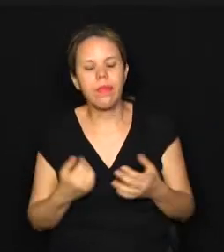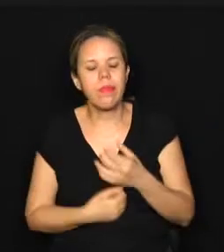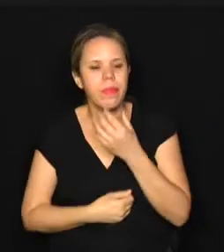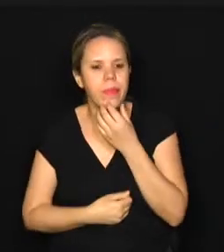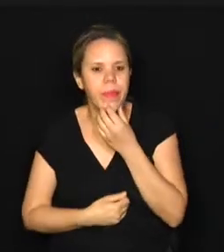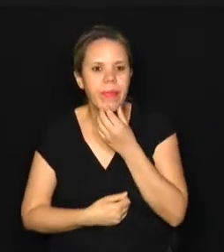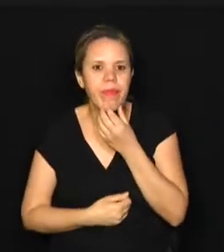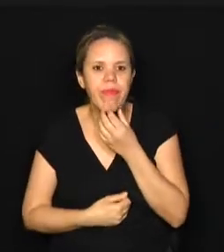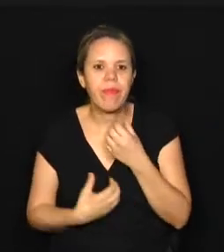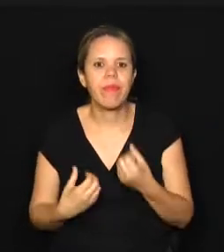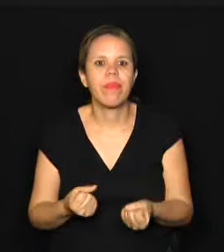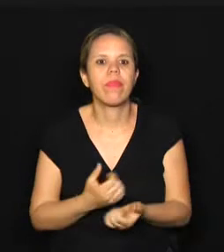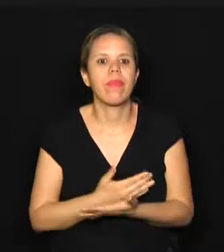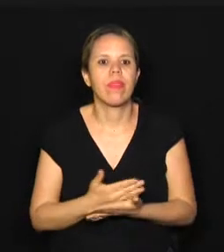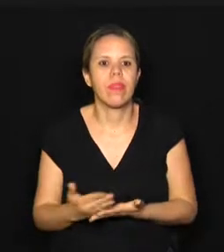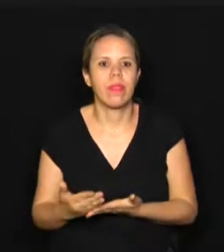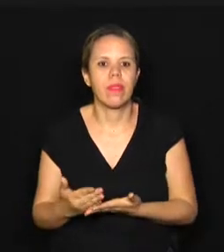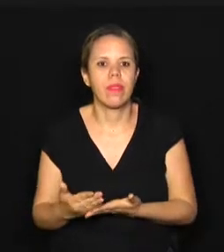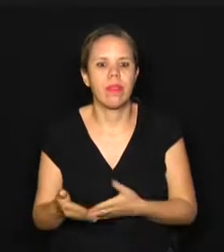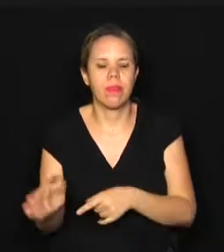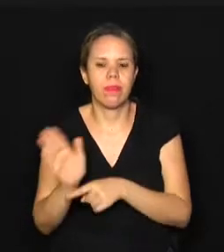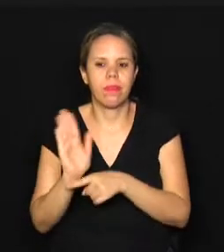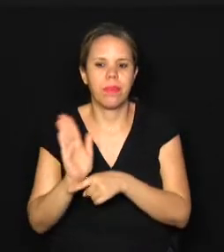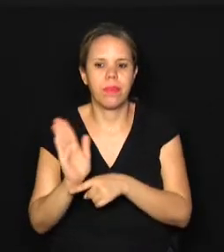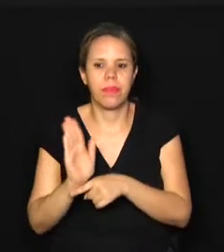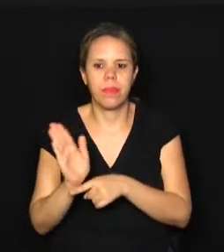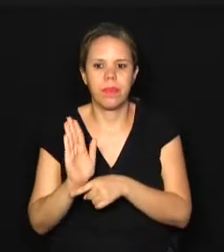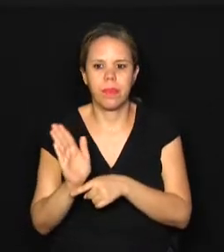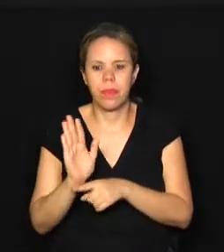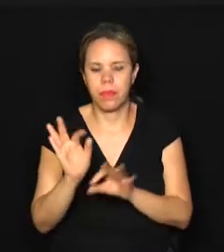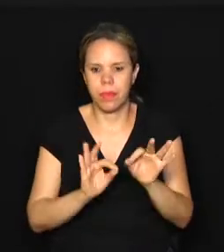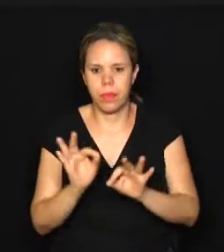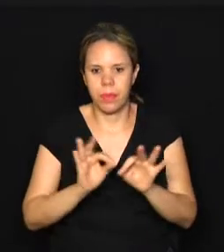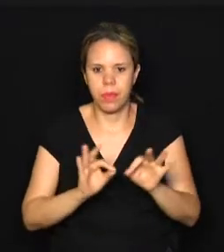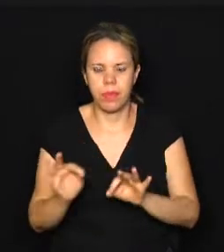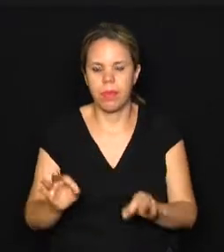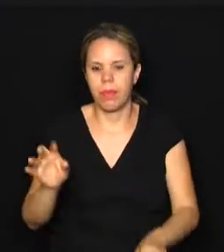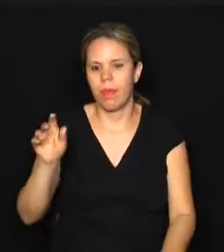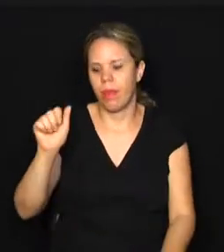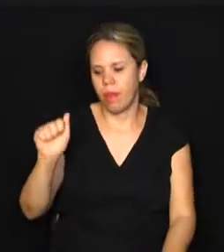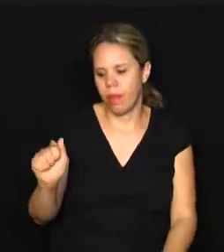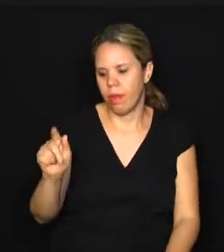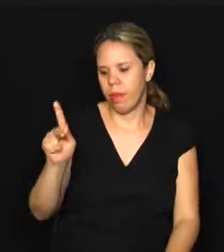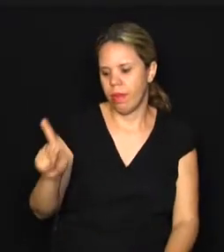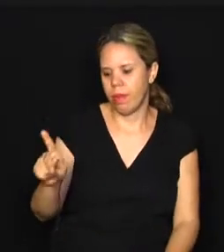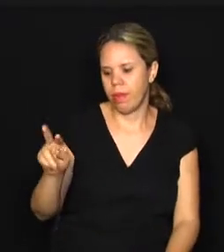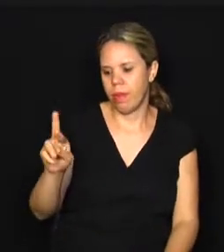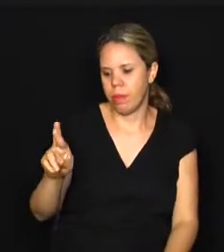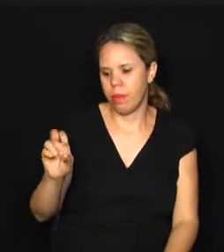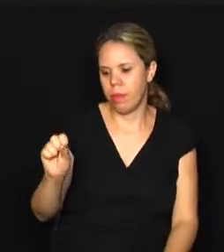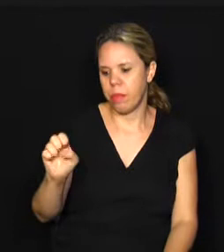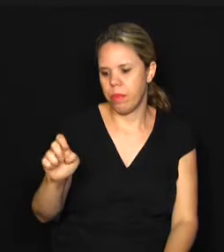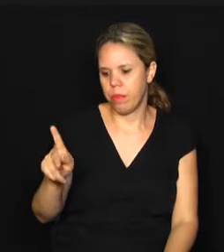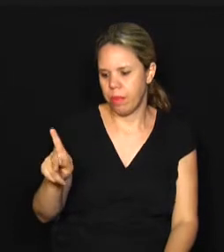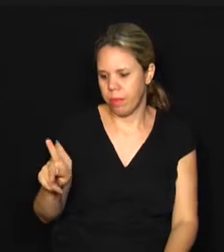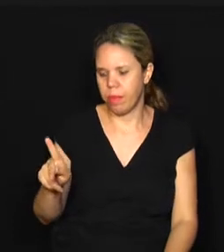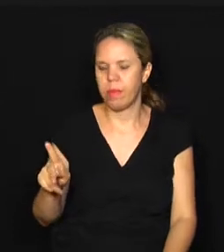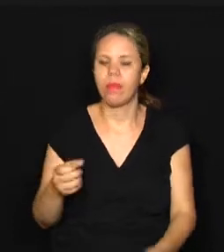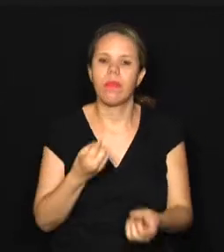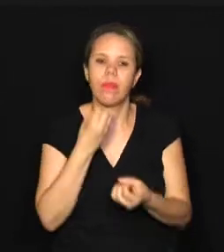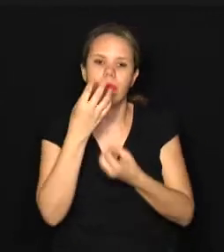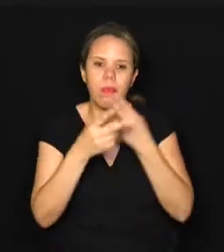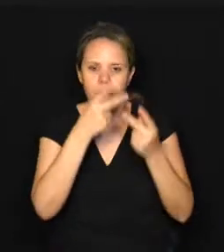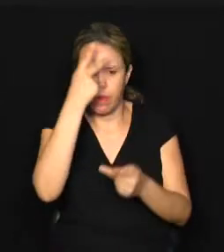vamos começar então com um vídeo que foi produzido pela Proesp, um vídeo com alguns depoimentos e com